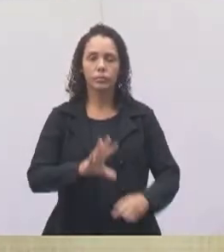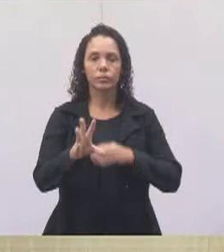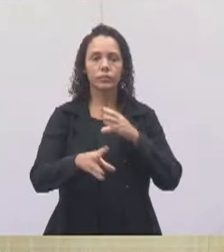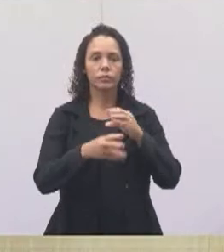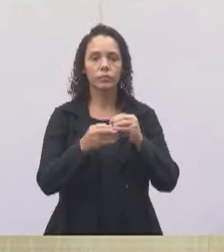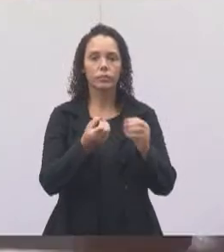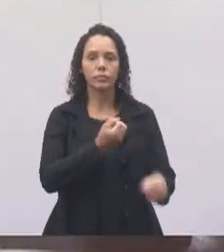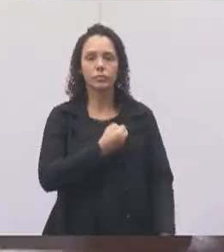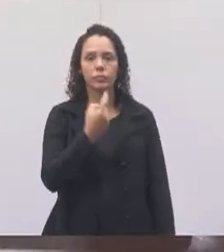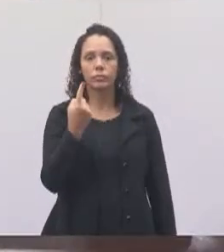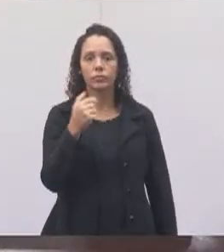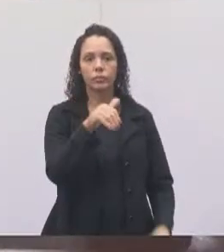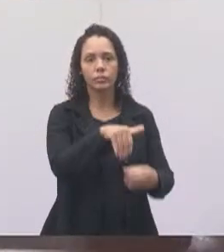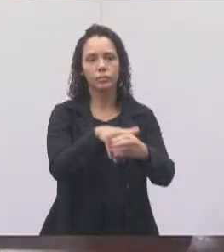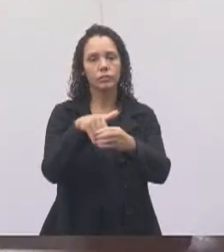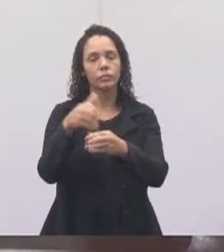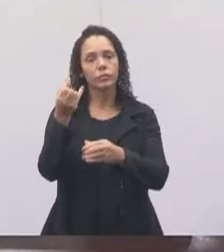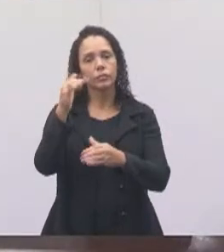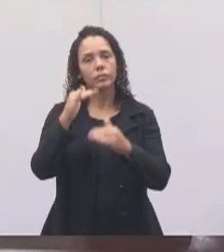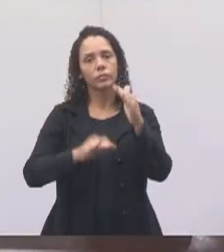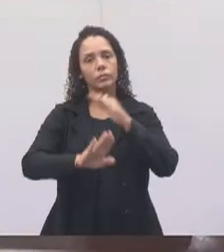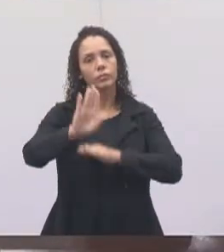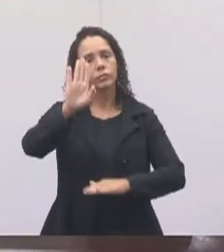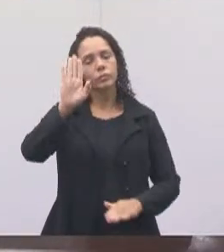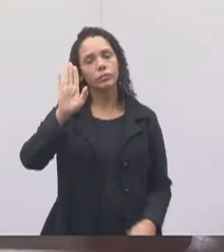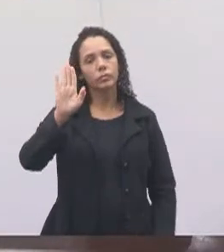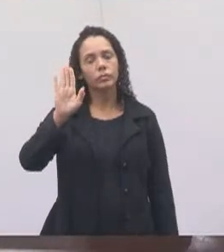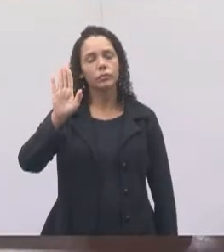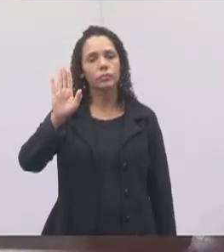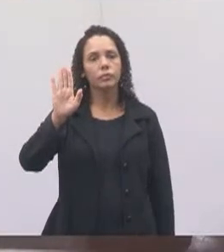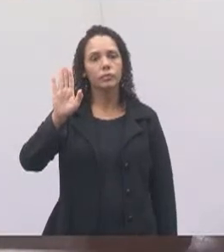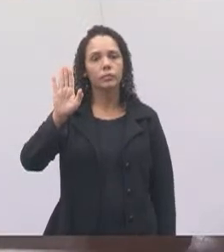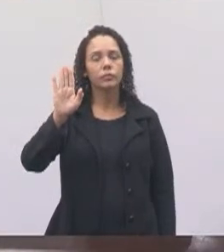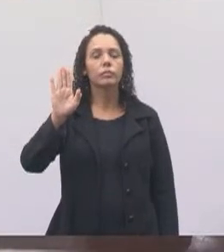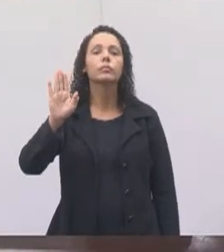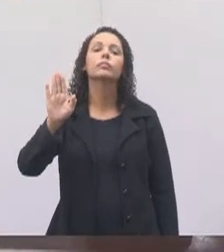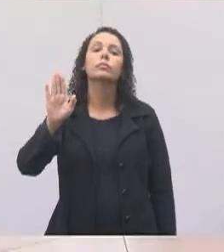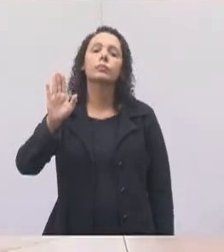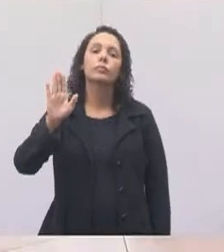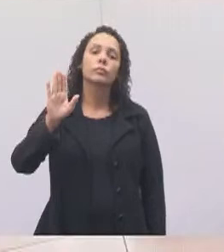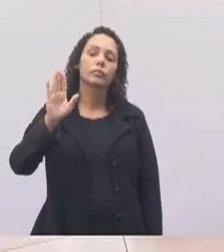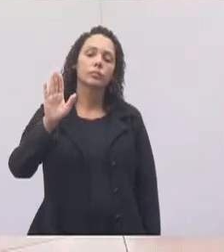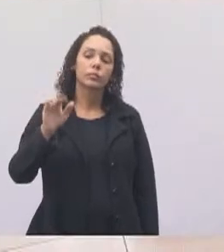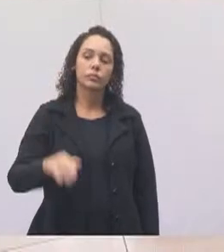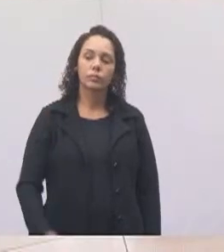Emenda número 1, em votação. Os que forem contrários se manifestem levantando o braço.